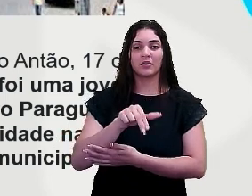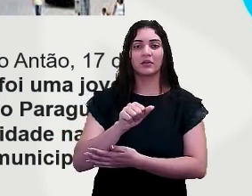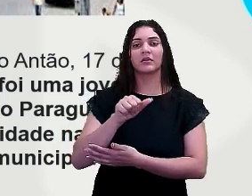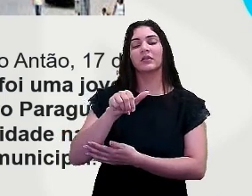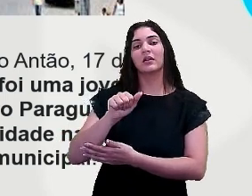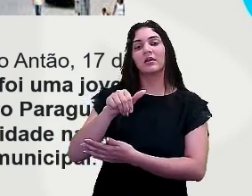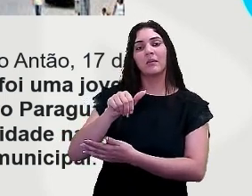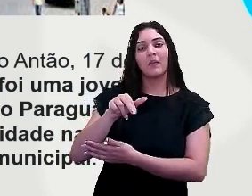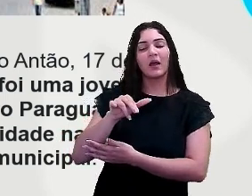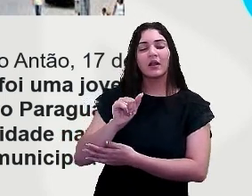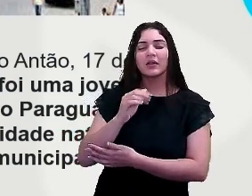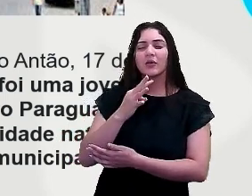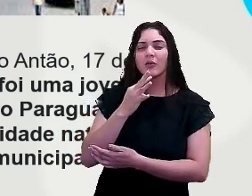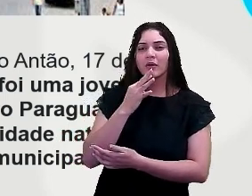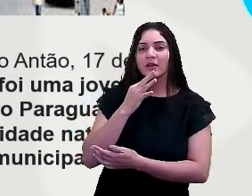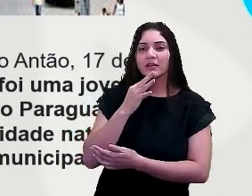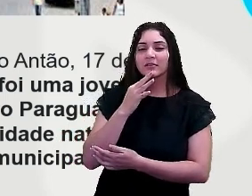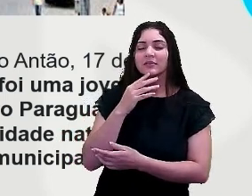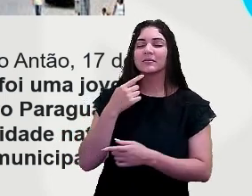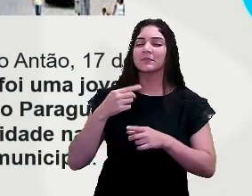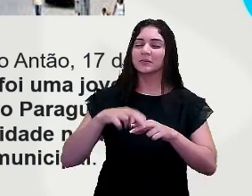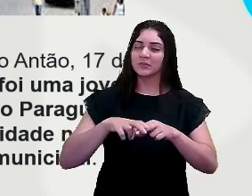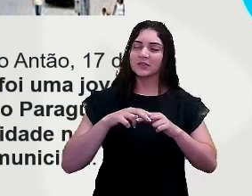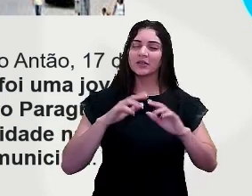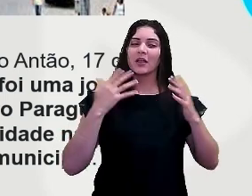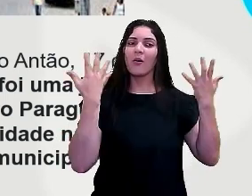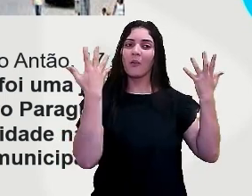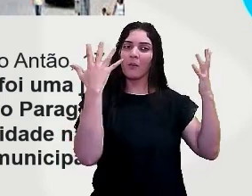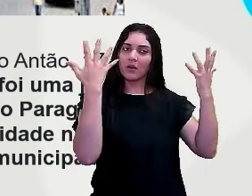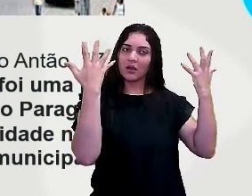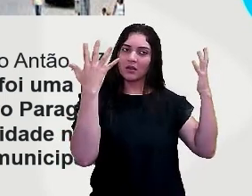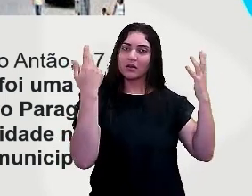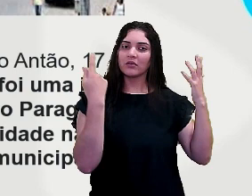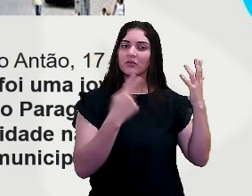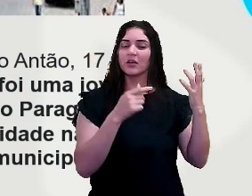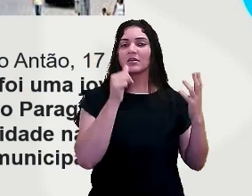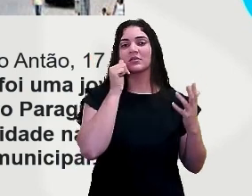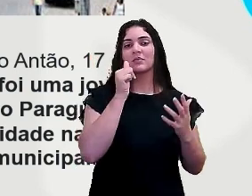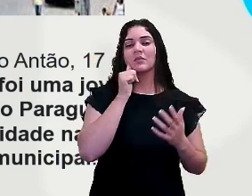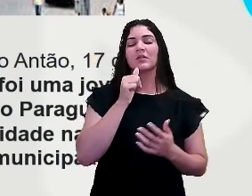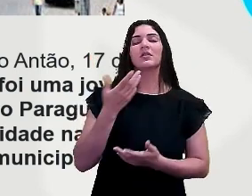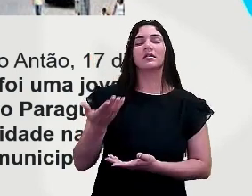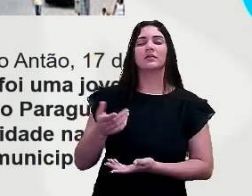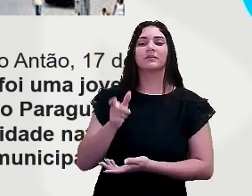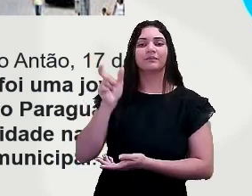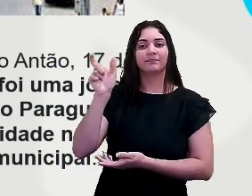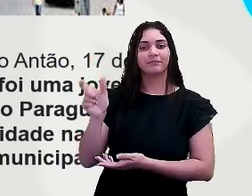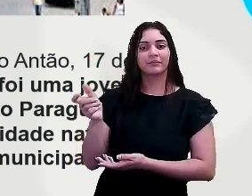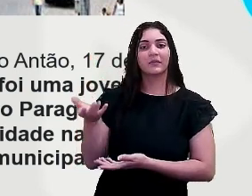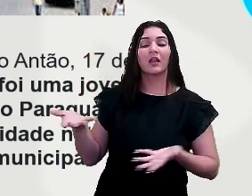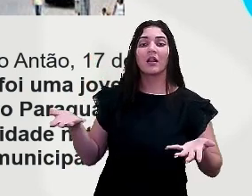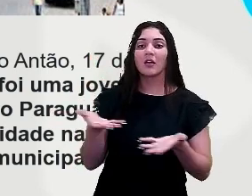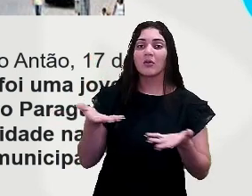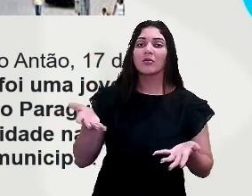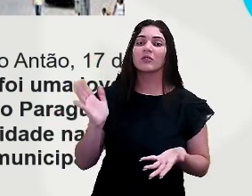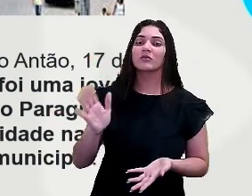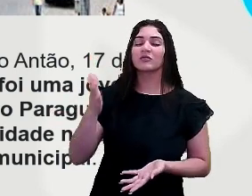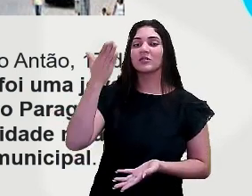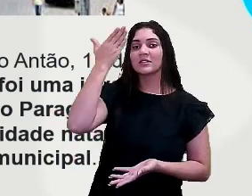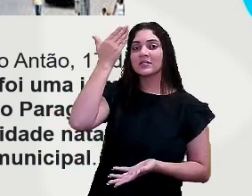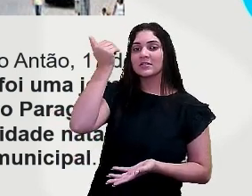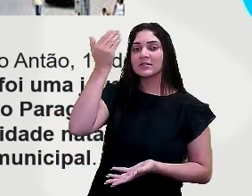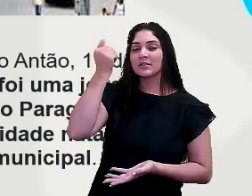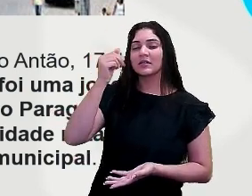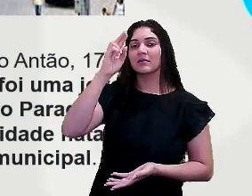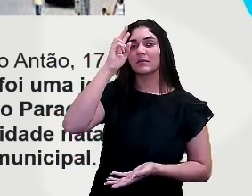Pronto, foi em homenagem a essa mulher aí, Mariana Malha de Rego Barreto. Agora vocês já sabem a